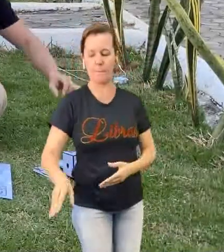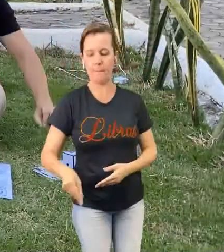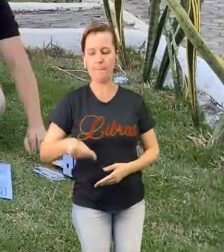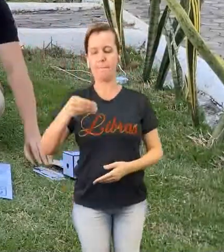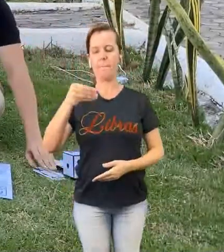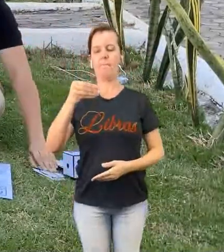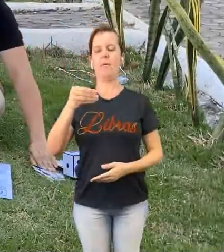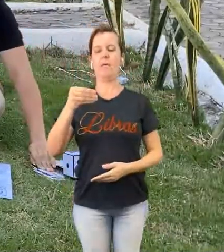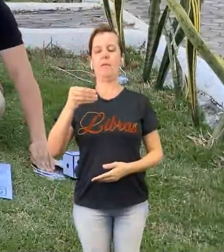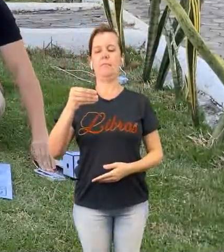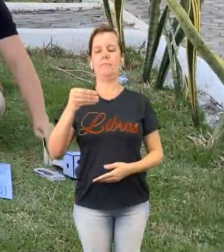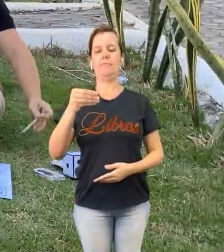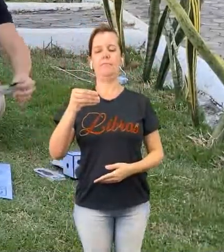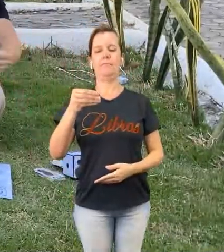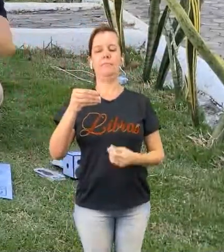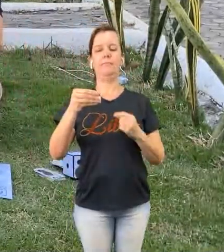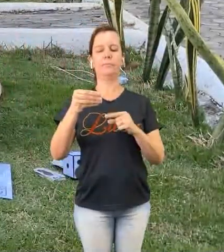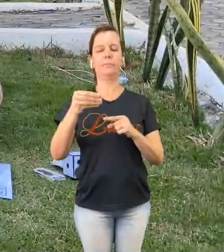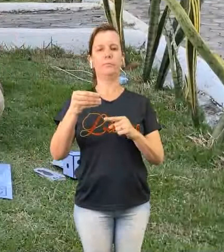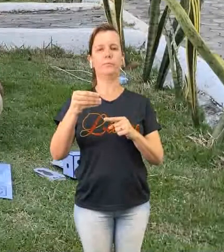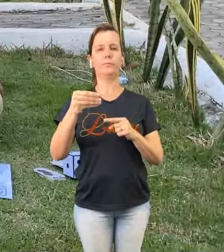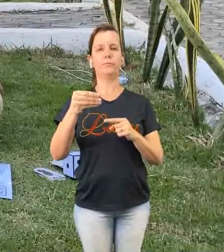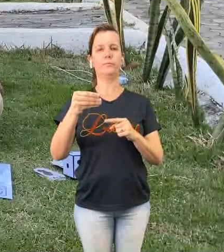dois. Deixa eu pegar uma cartinha.